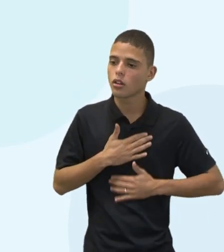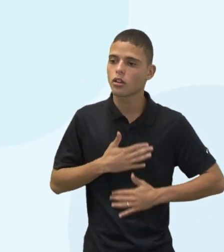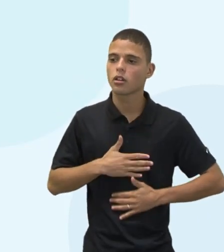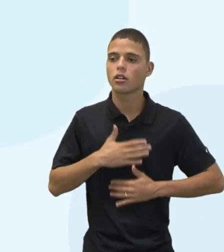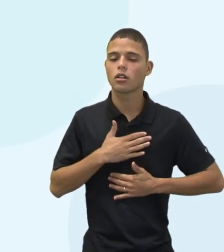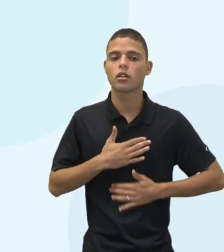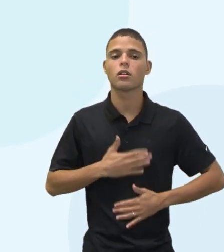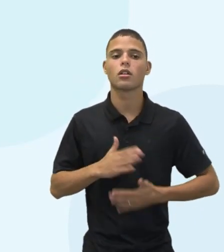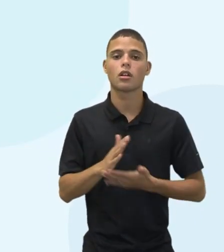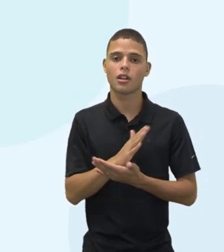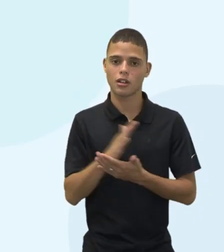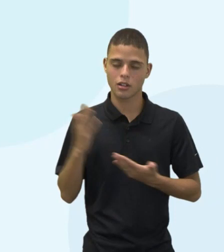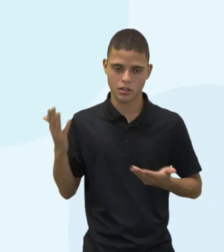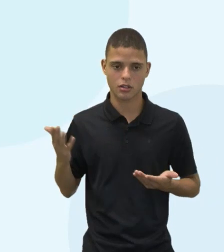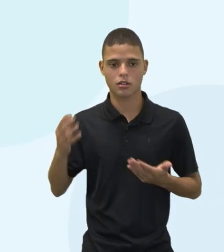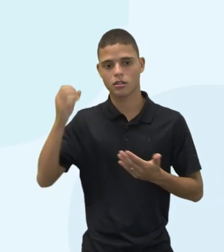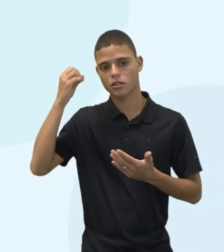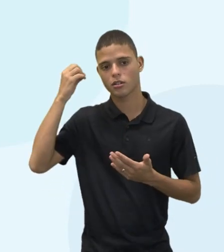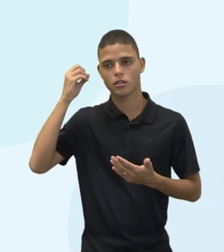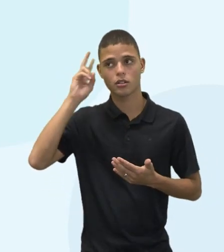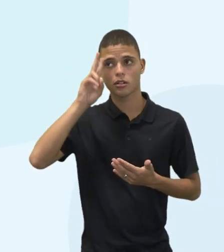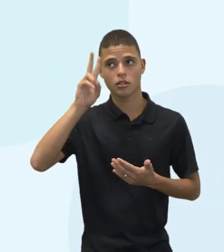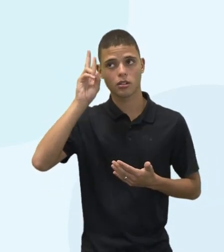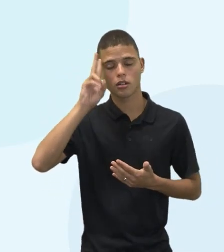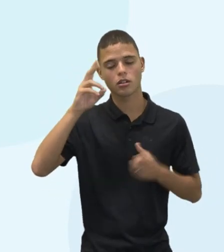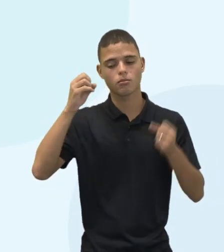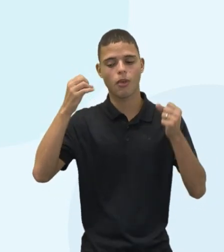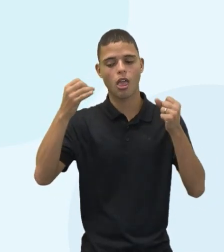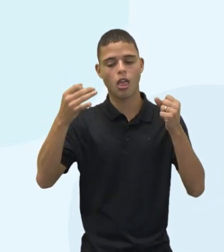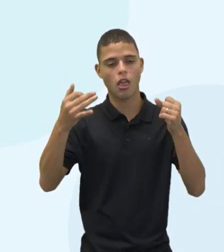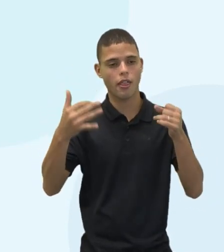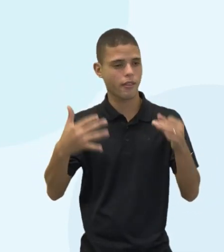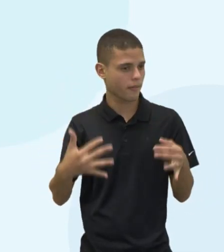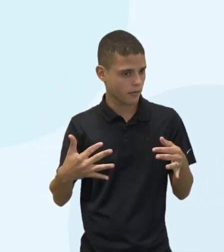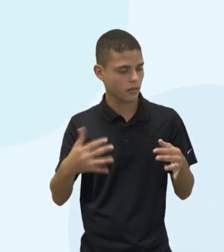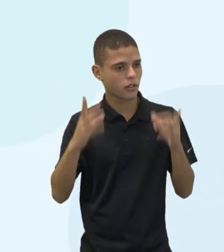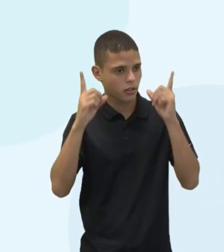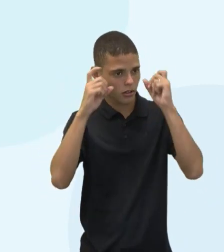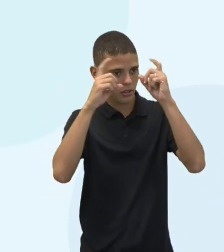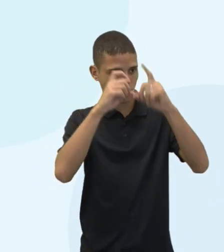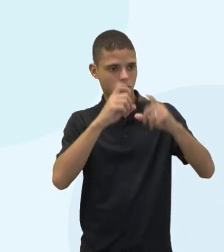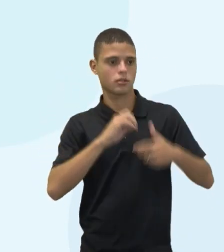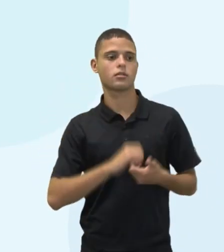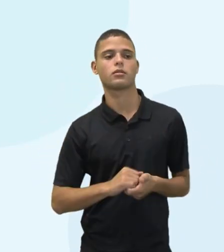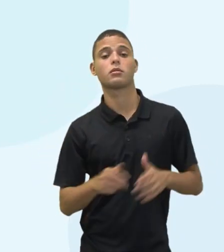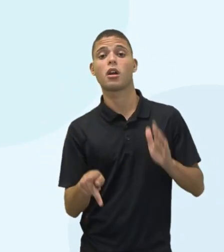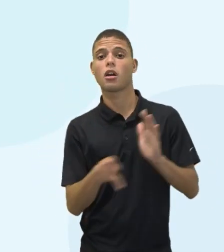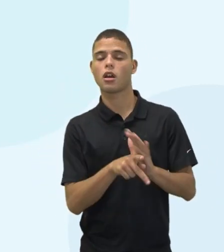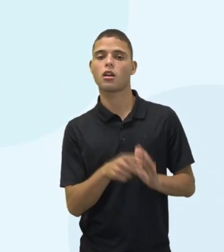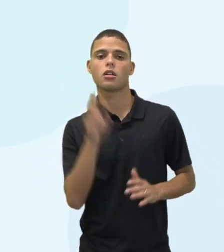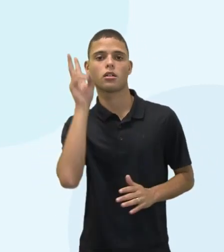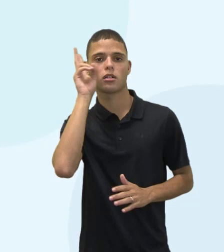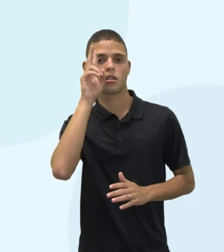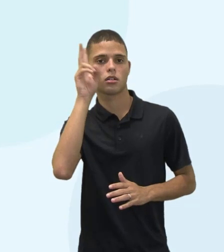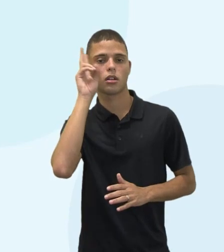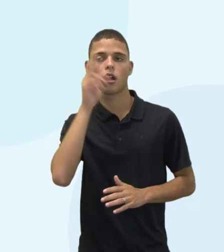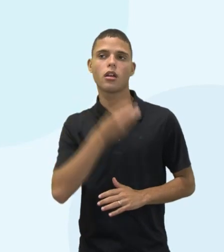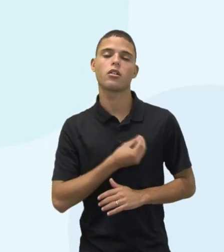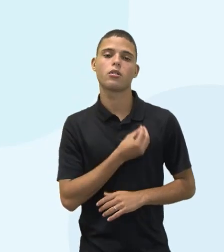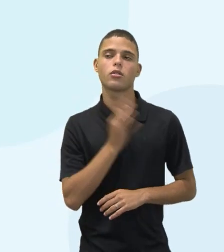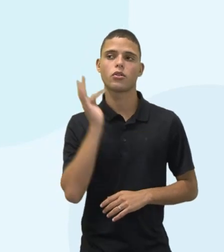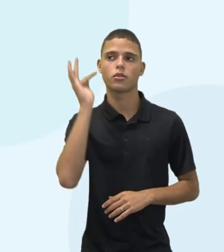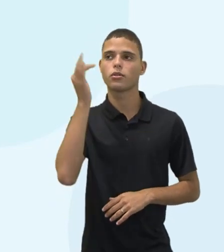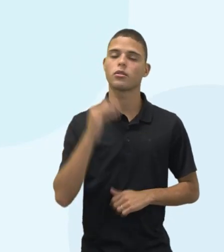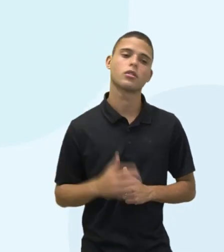complexas, até porque a gente está pensando aí no exercício de imaginação. Sua própria história de vida no futuro. E